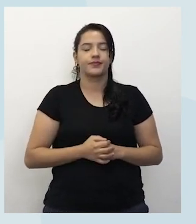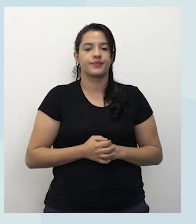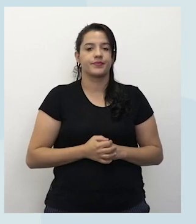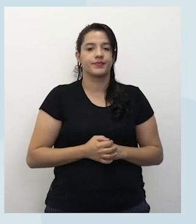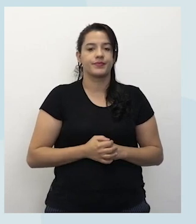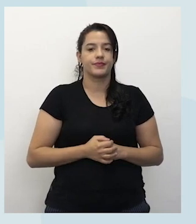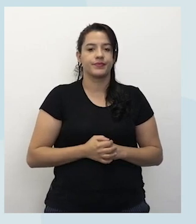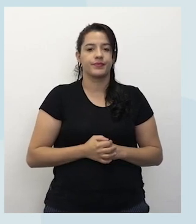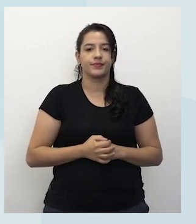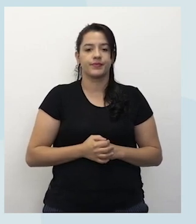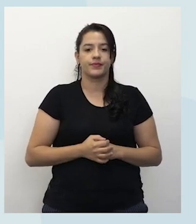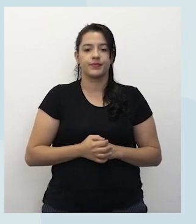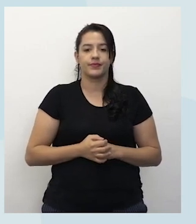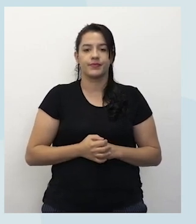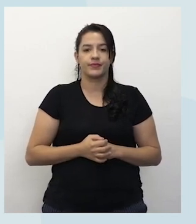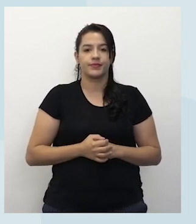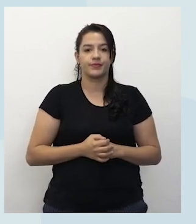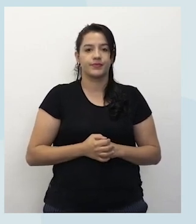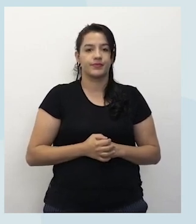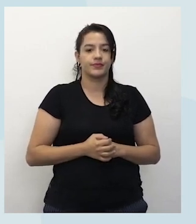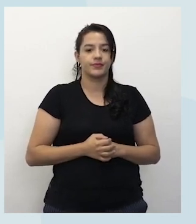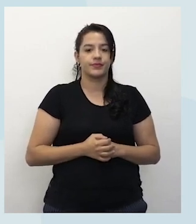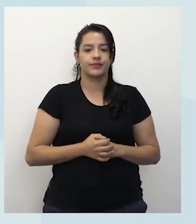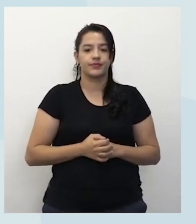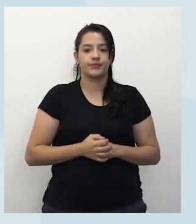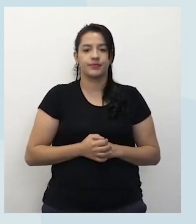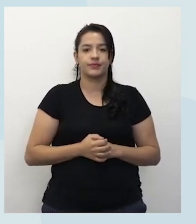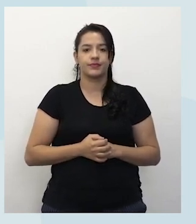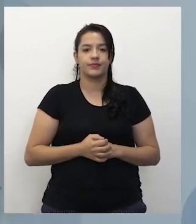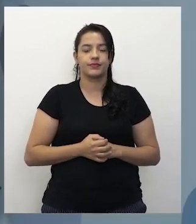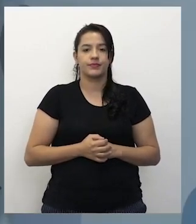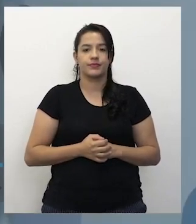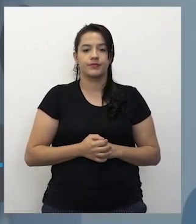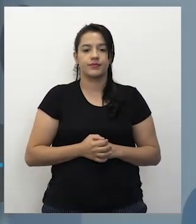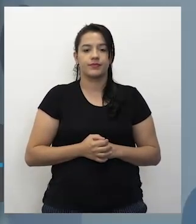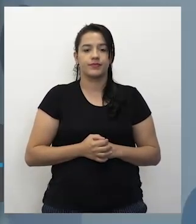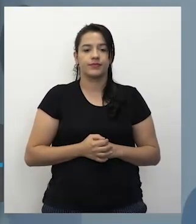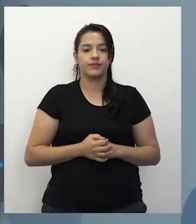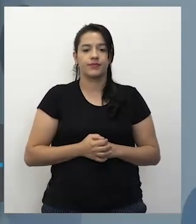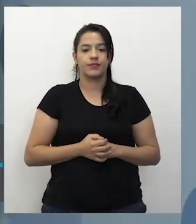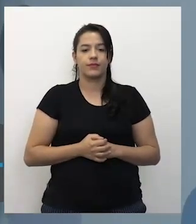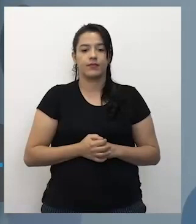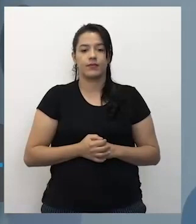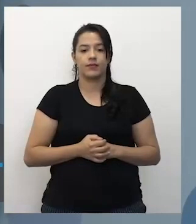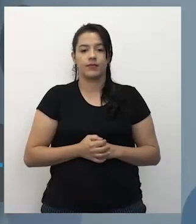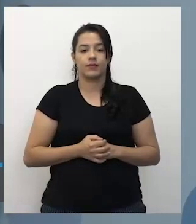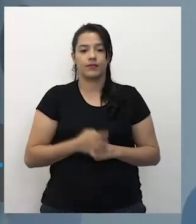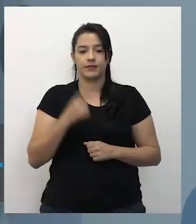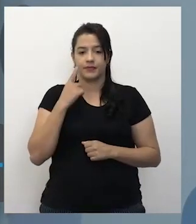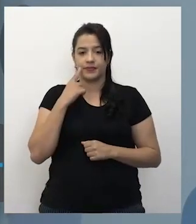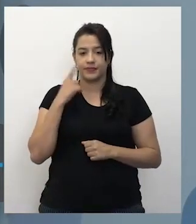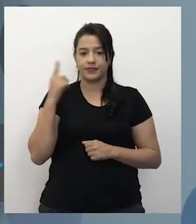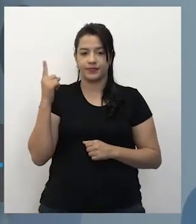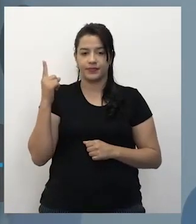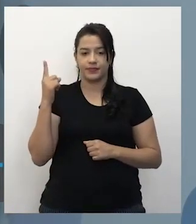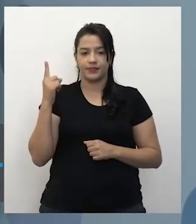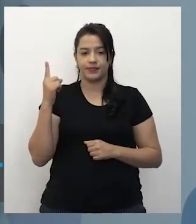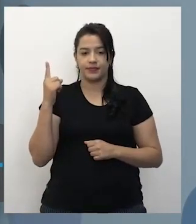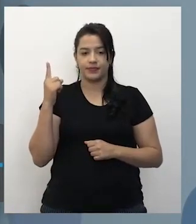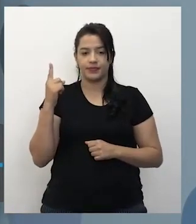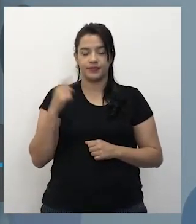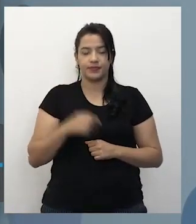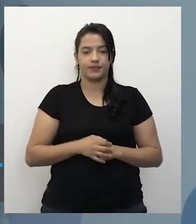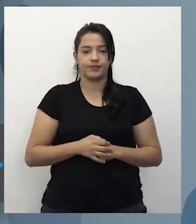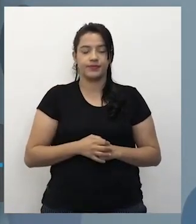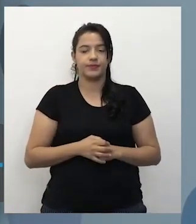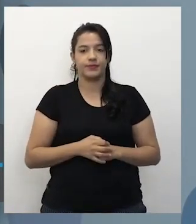só. M. A câmera não foi em mim. Too bad. Ok, olha lá. Now it's M, que é um bilabial.